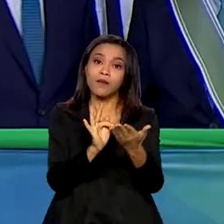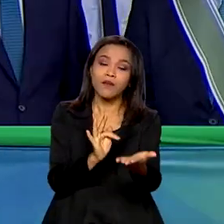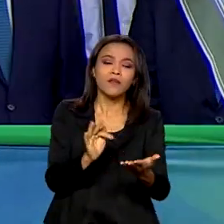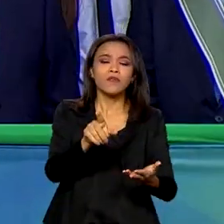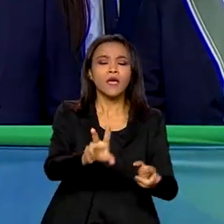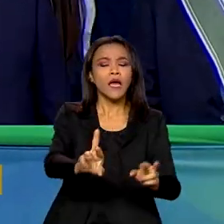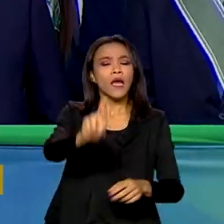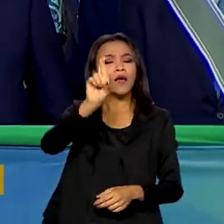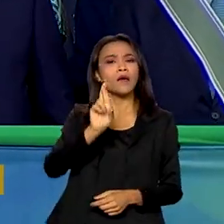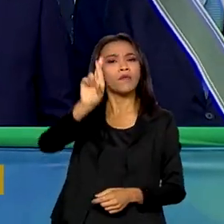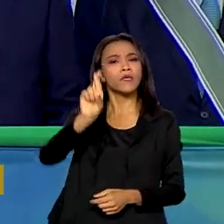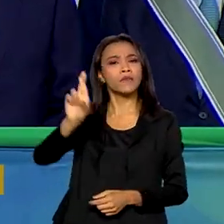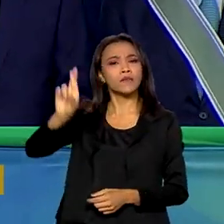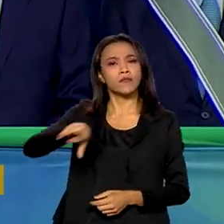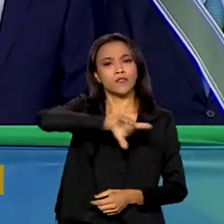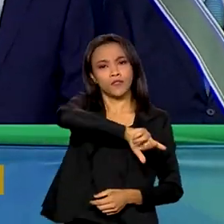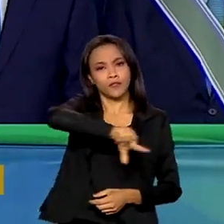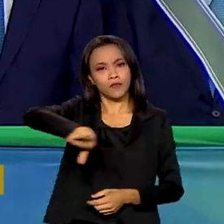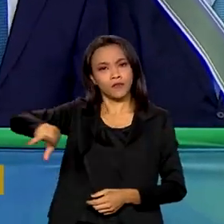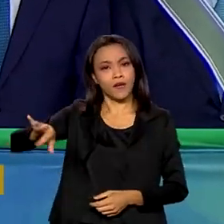outros países que vieram